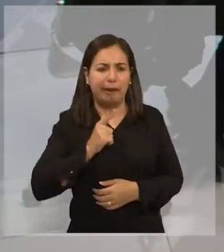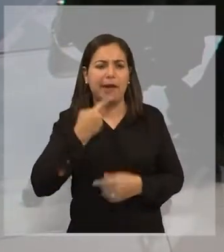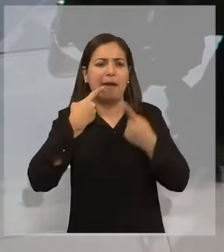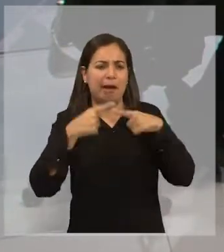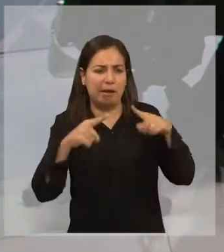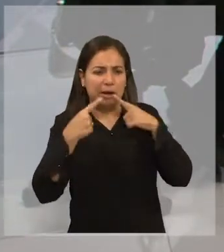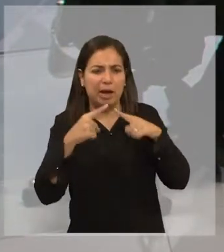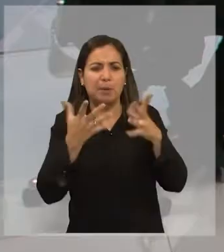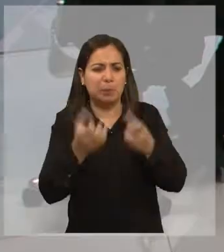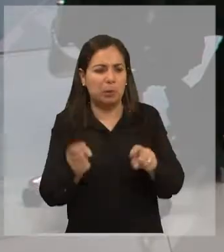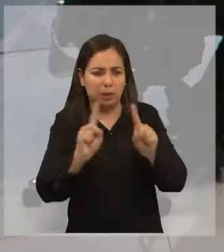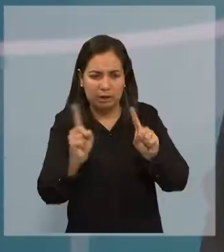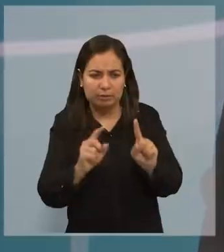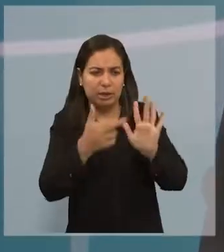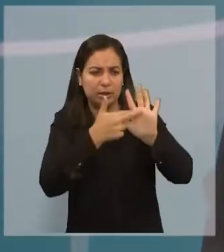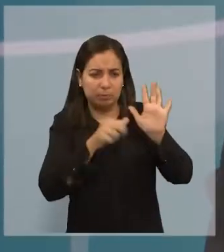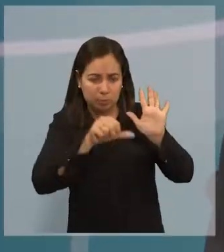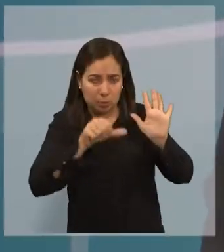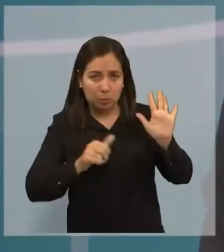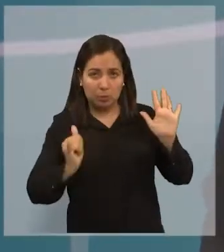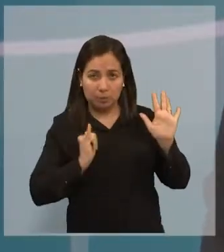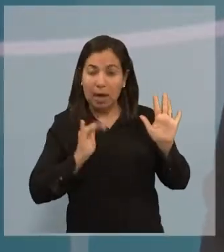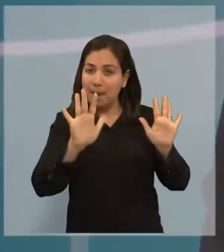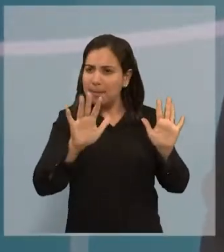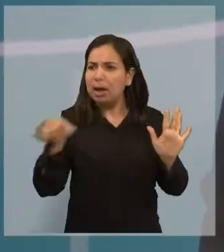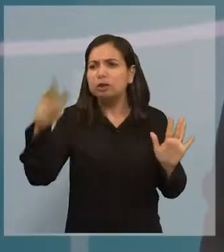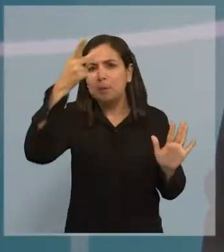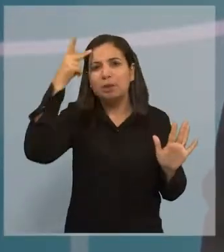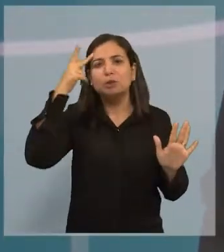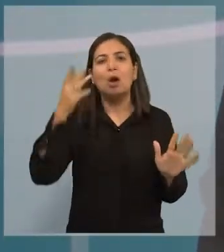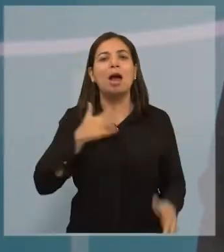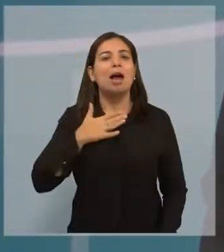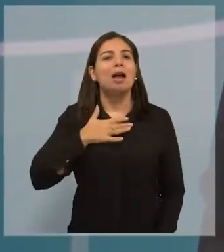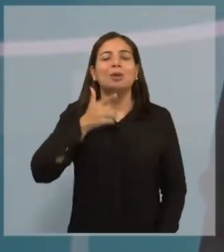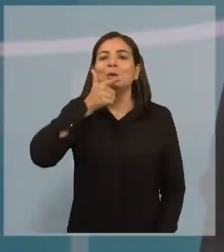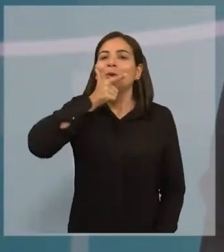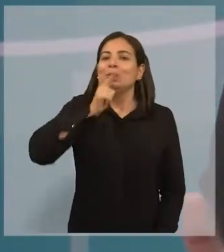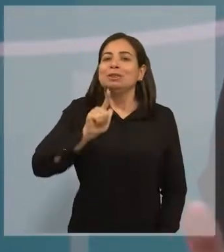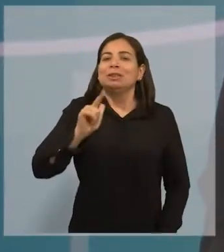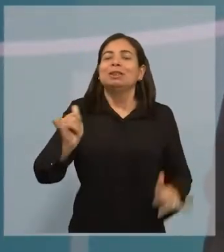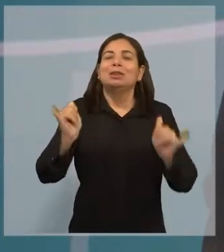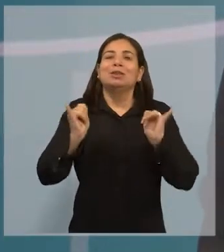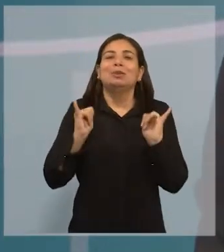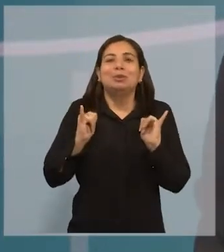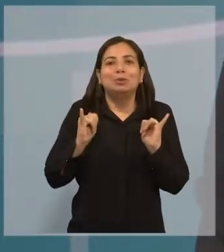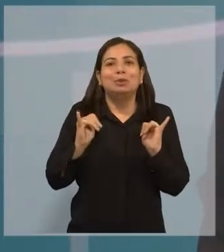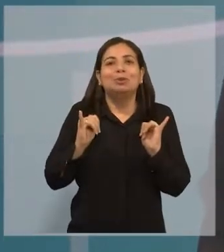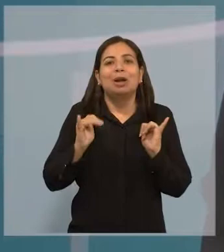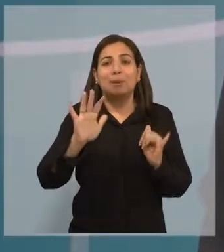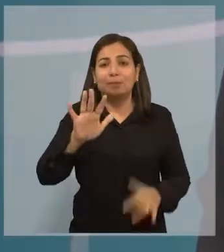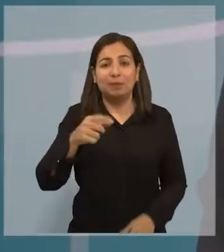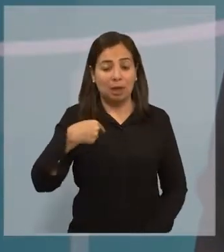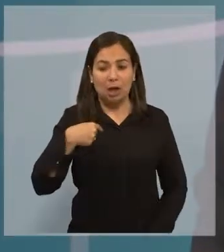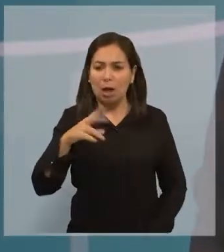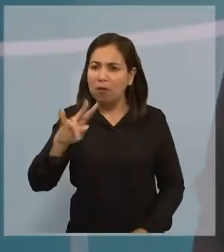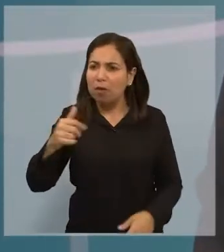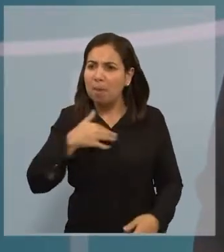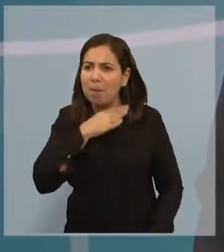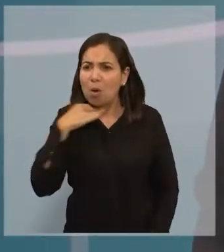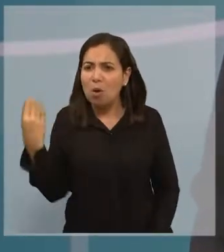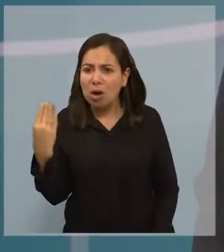da Previdência, a aposentadoria como um prêmio. Um prêmio. Eu sei que tem que... você não vai morrer e não vai se